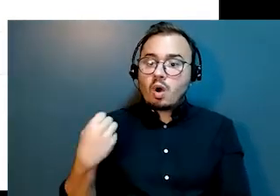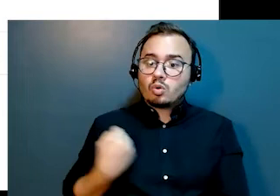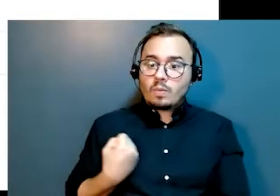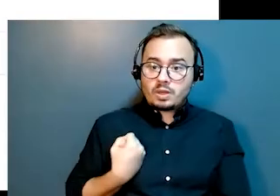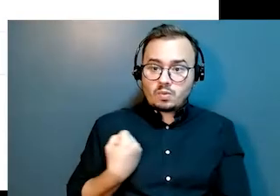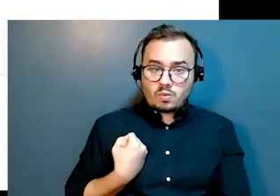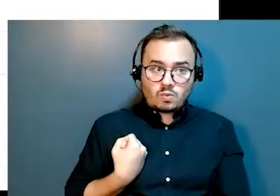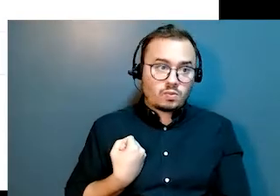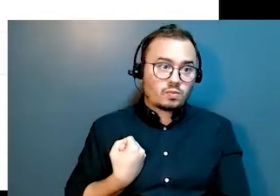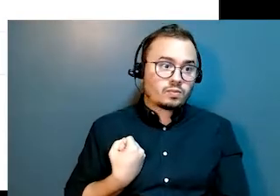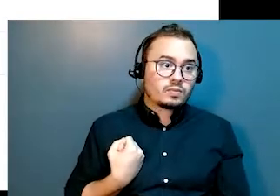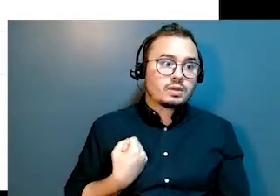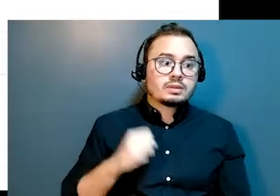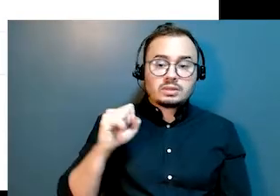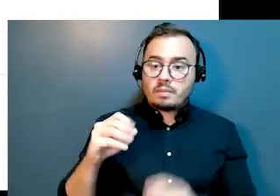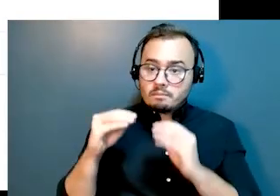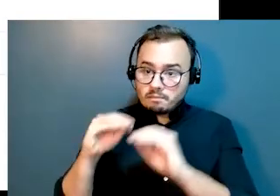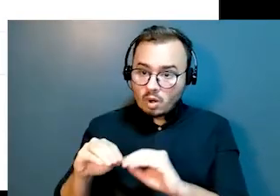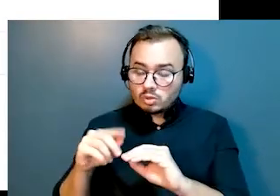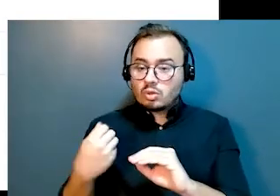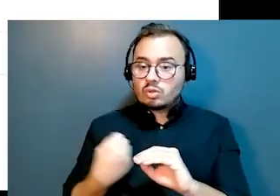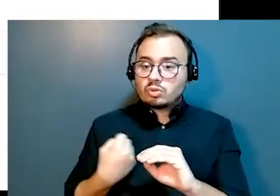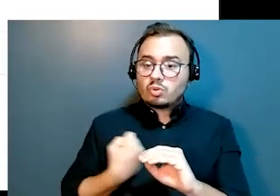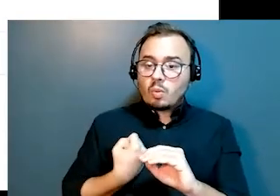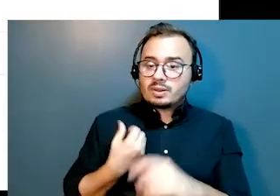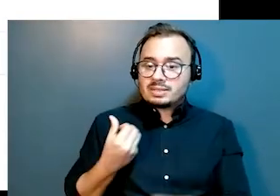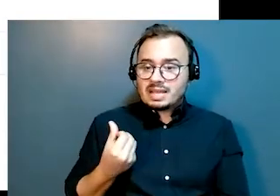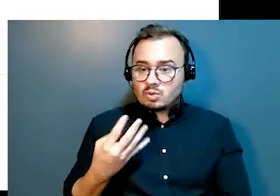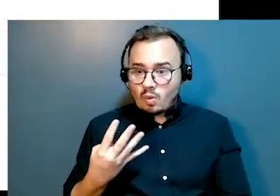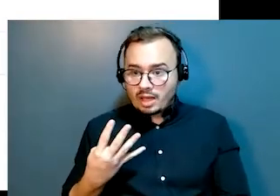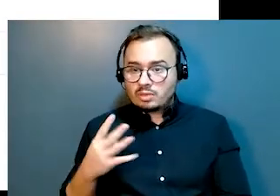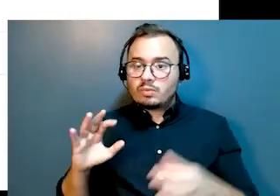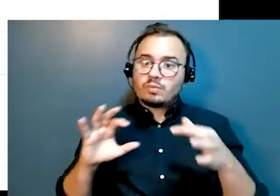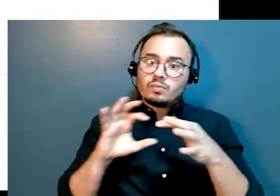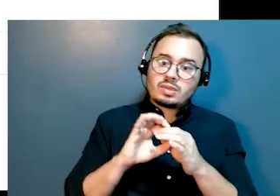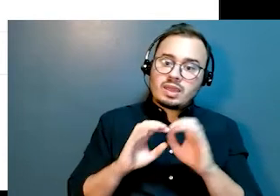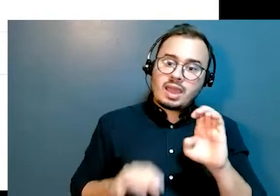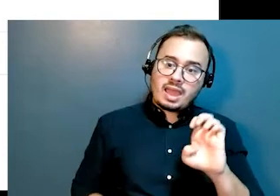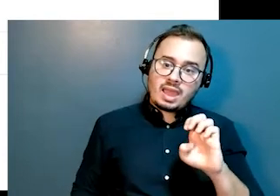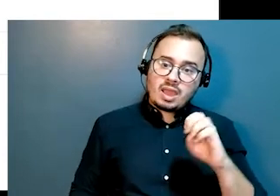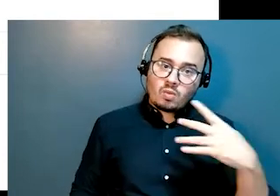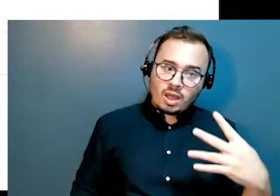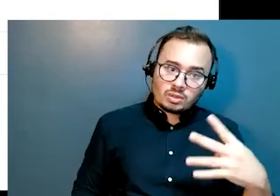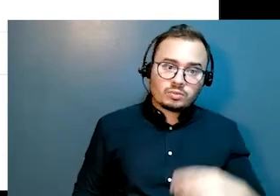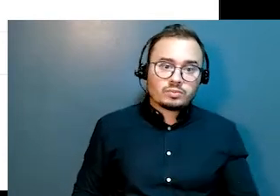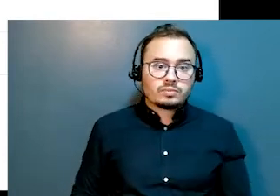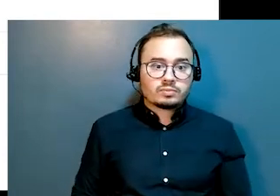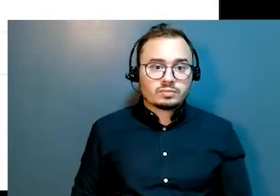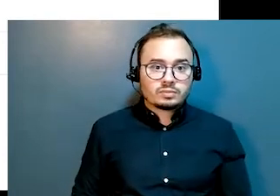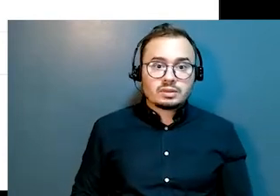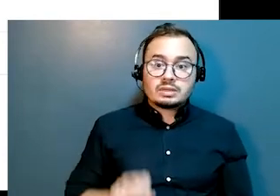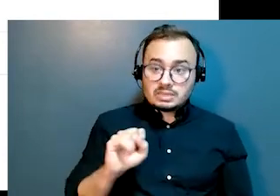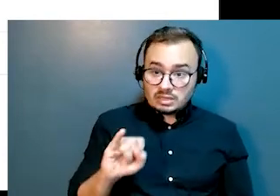aqui a nota 64. Para quem conhece um pouco de Ruby, talvez já esteja aí se familiarizando um